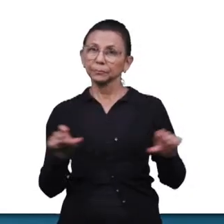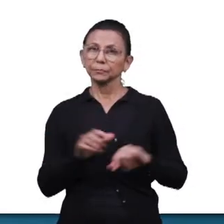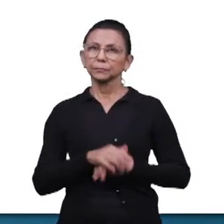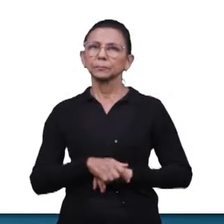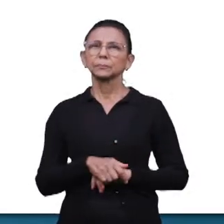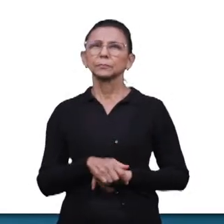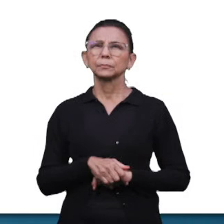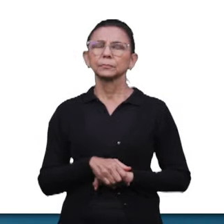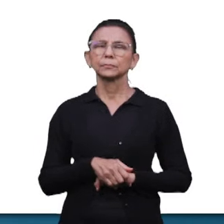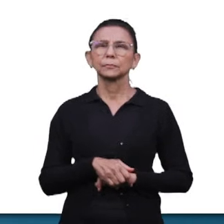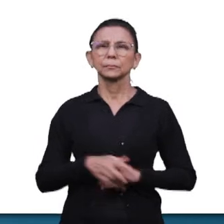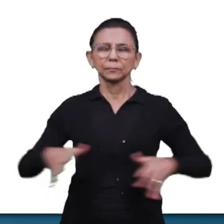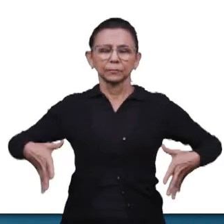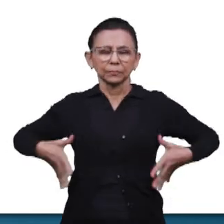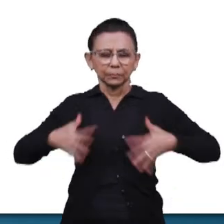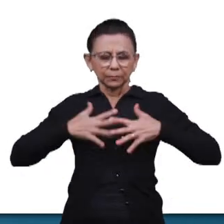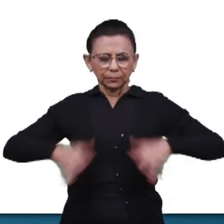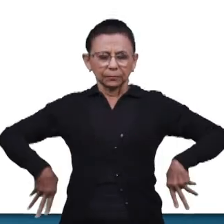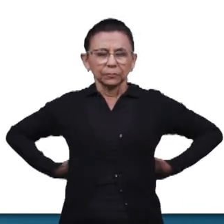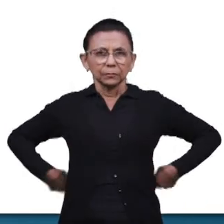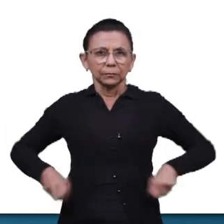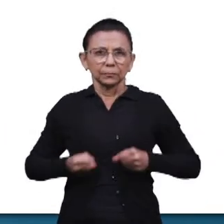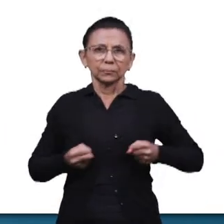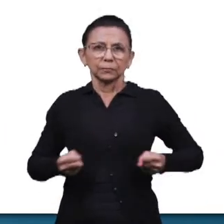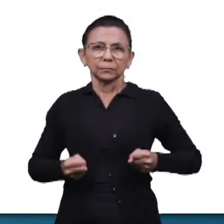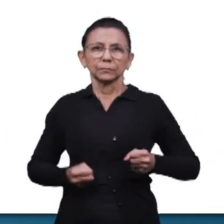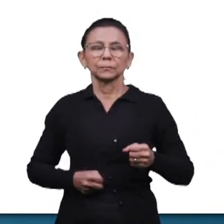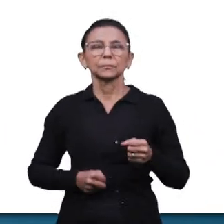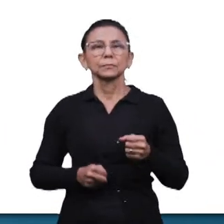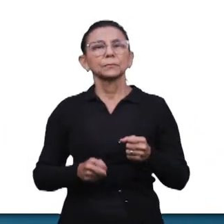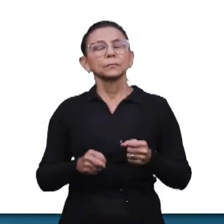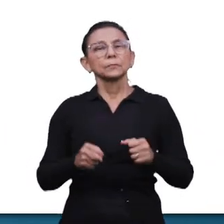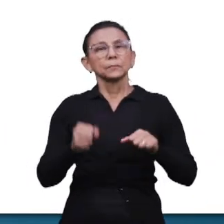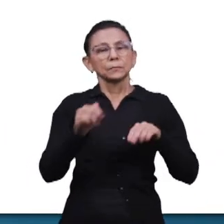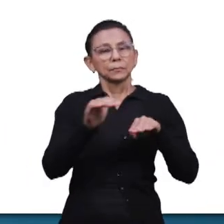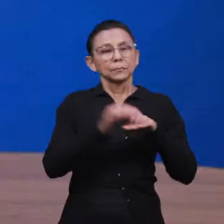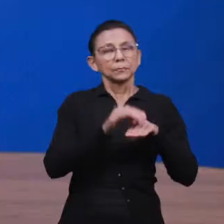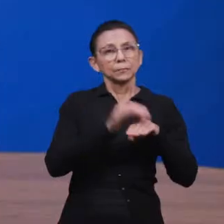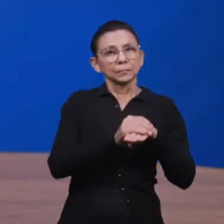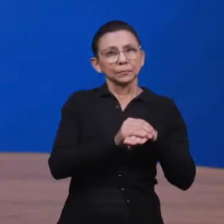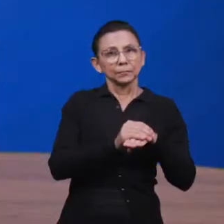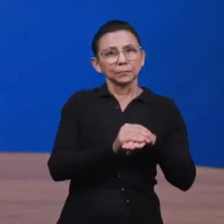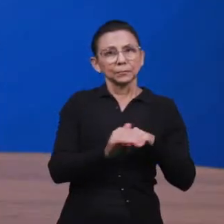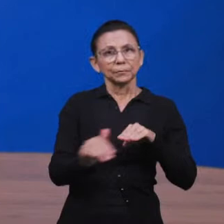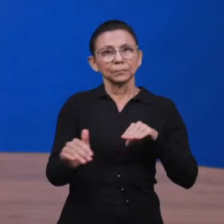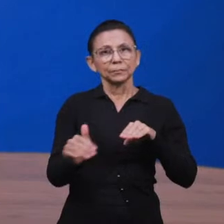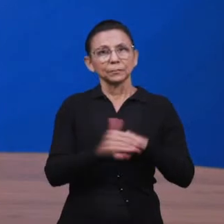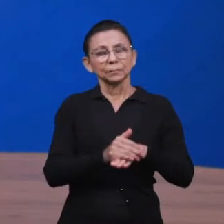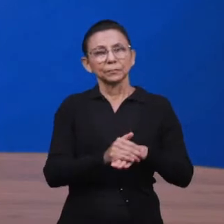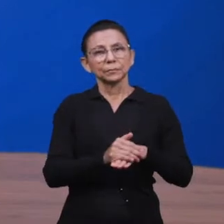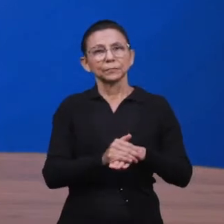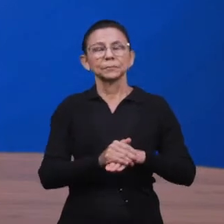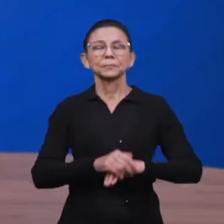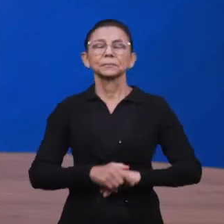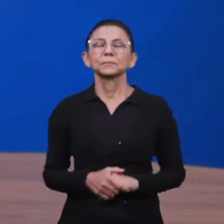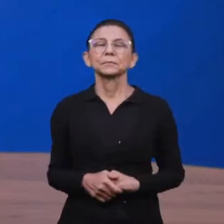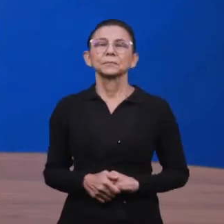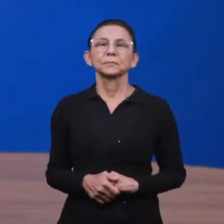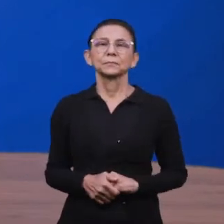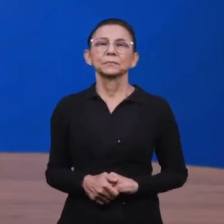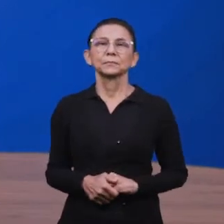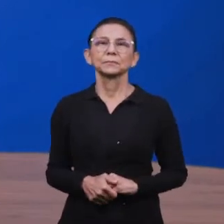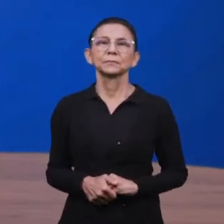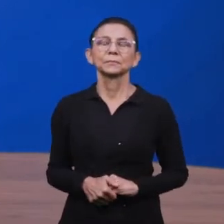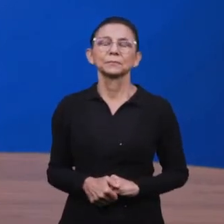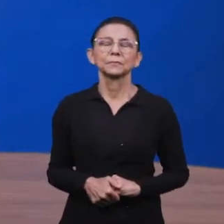A, lombos cingidos, e letra B, sapatos nos pés. Agora, essa segunda pergunta, a